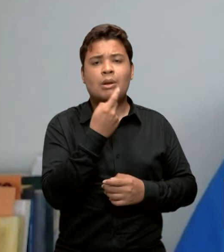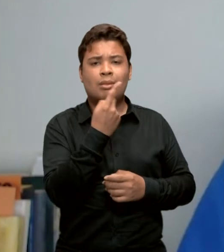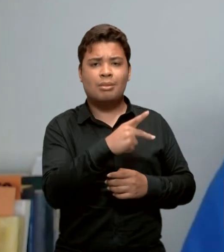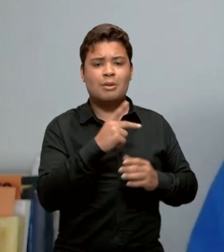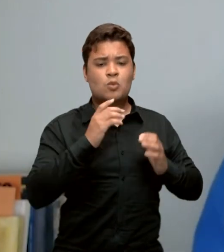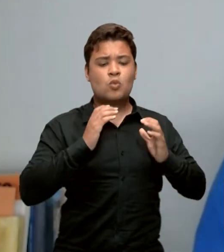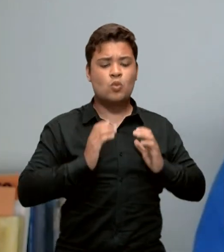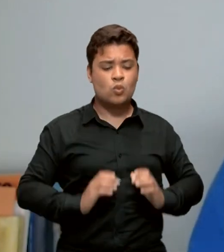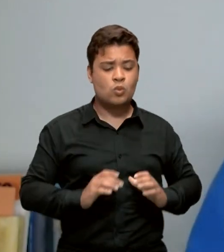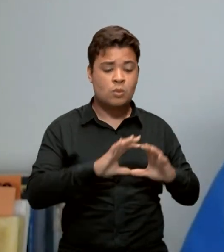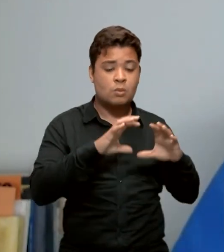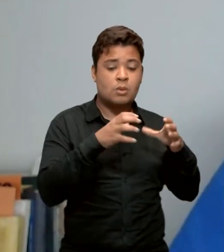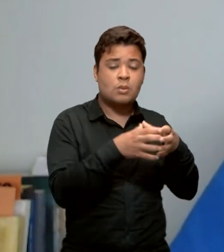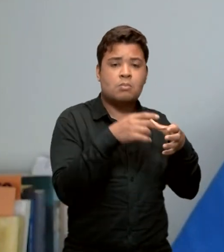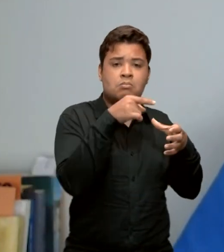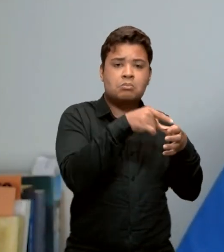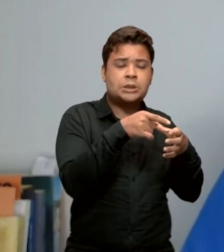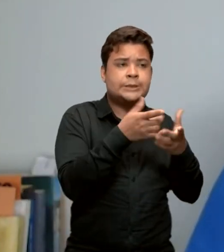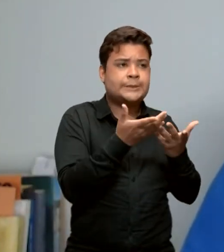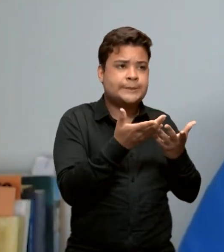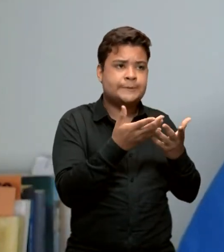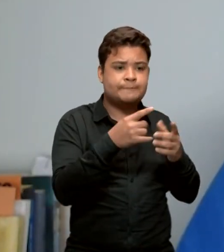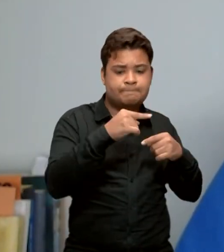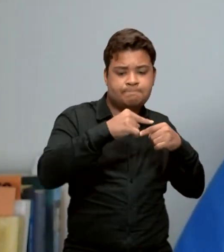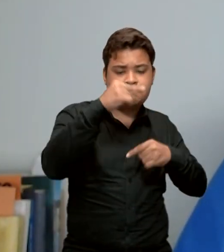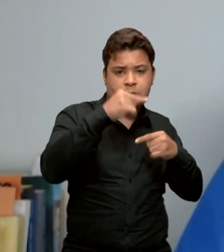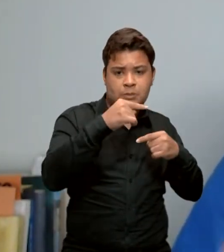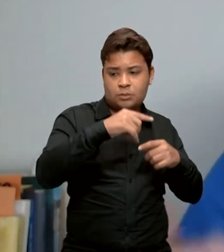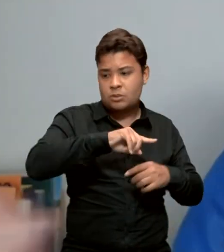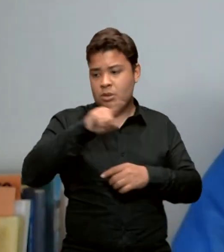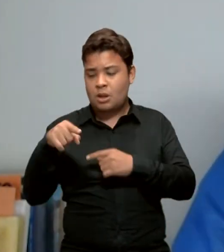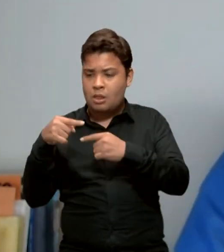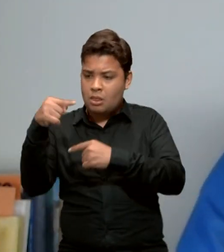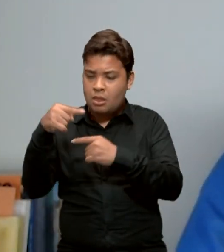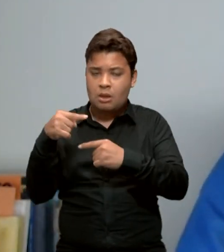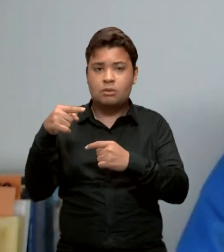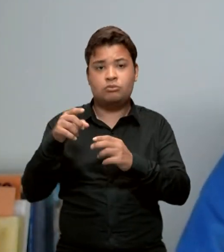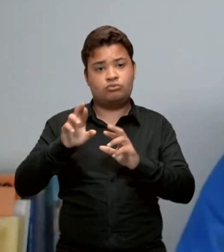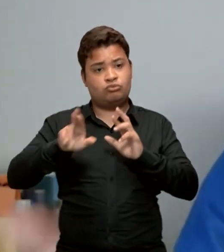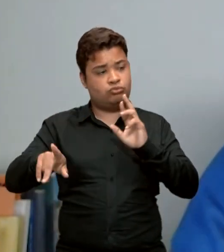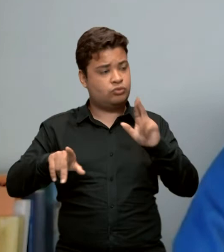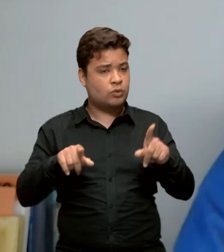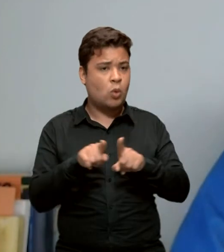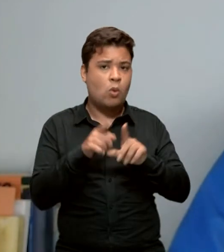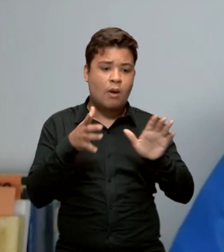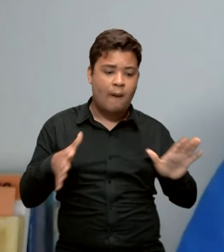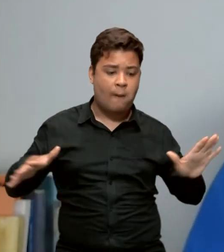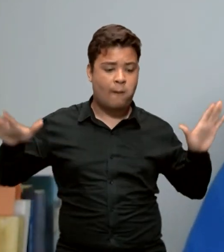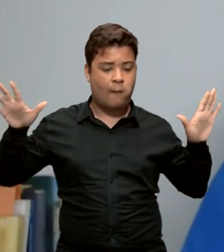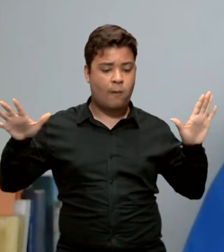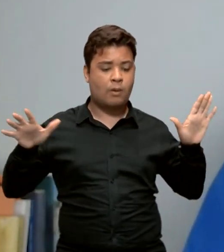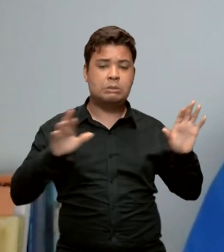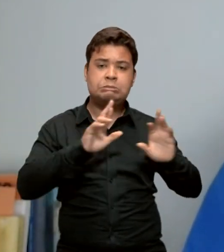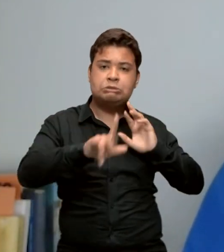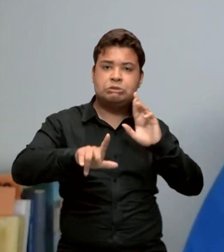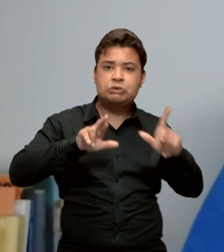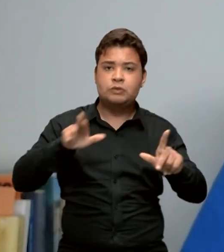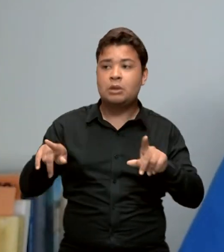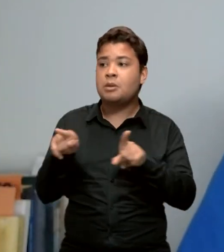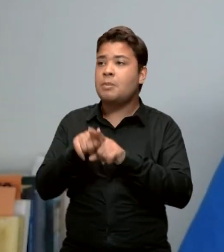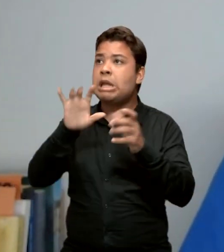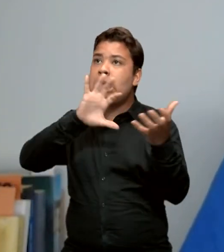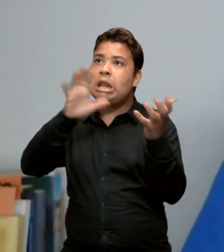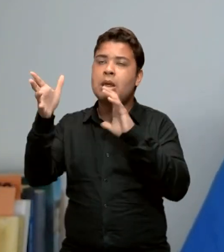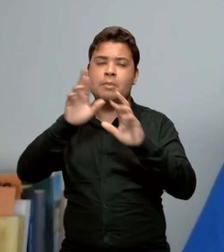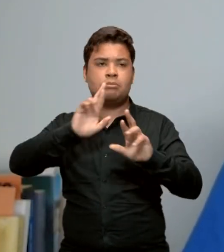das espécies de morcego de tamanho, com tamanho de corpo diferente, com tamanho de asa diferente, com asa diferente, vivendo em diferentes temperaturas.